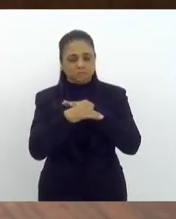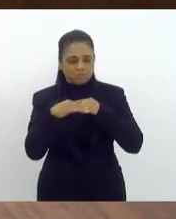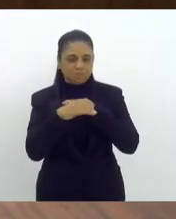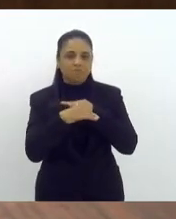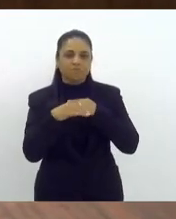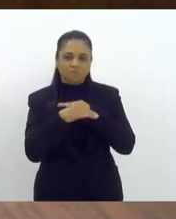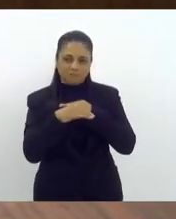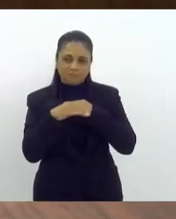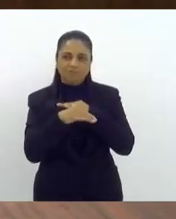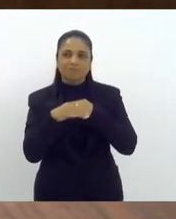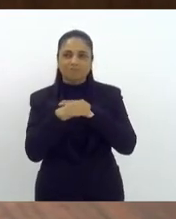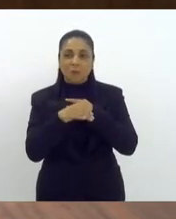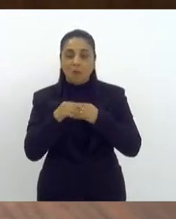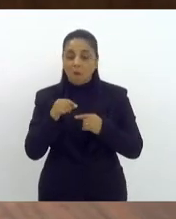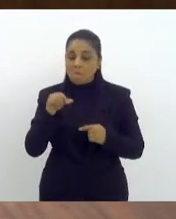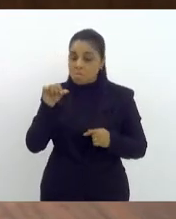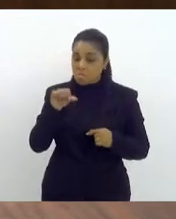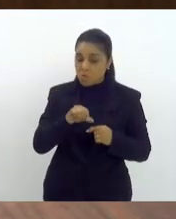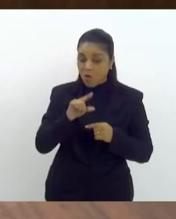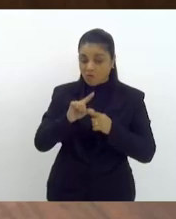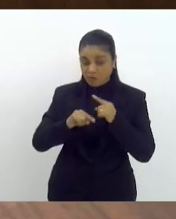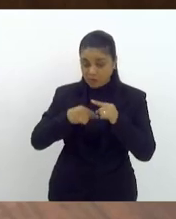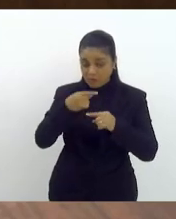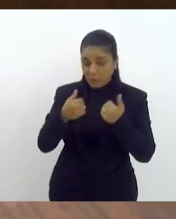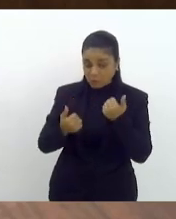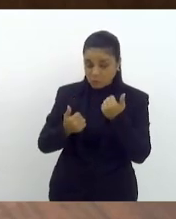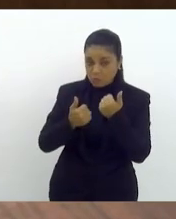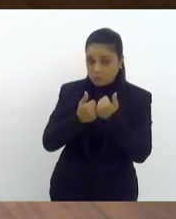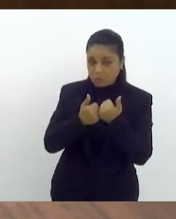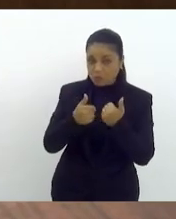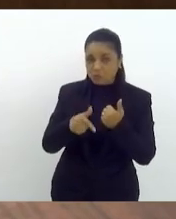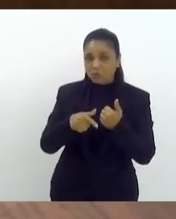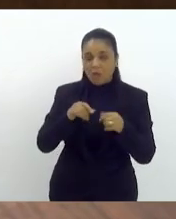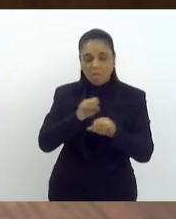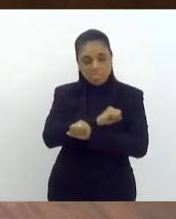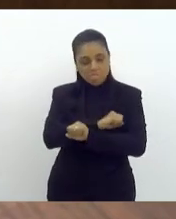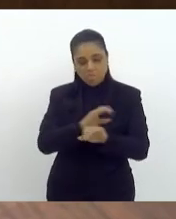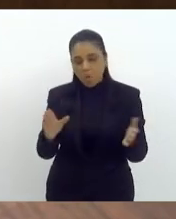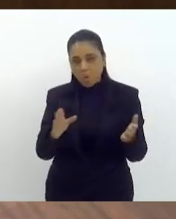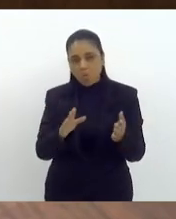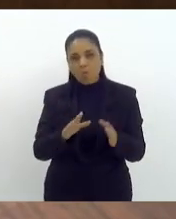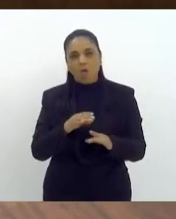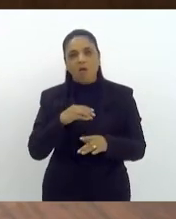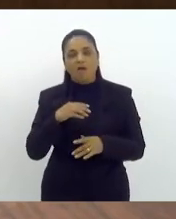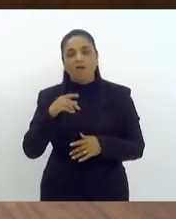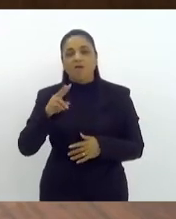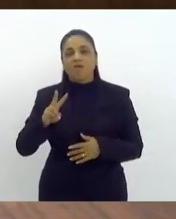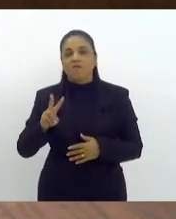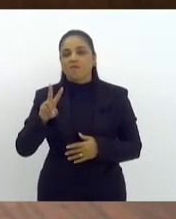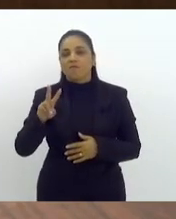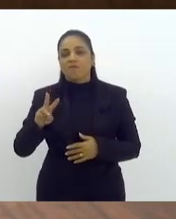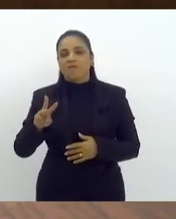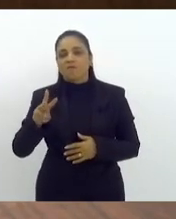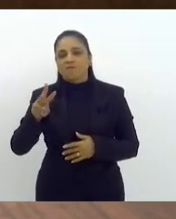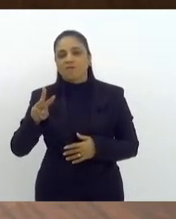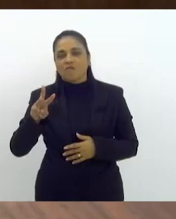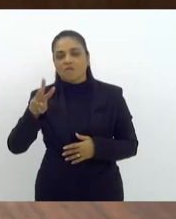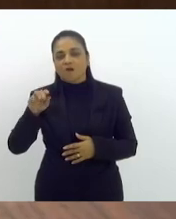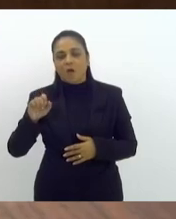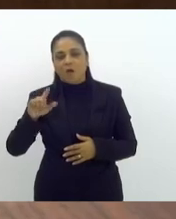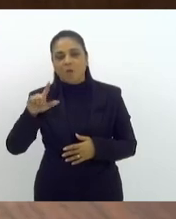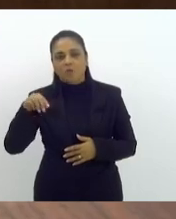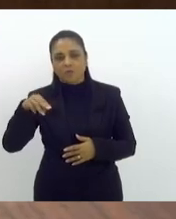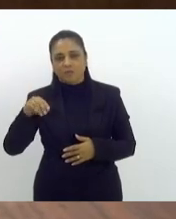eu acho que Pior foi o que chegou depois dele o que que acabou também Rocha Era vereador É verdade